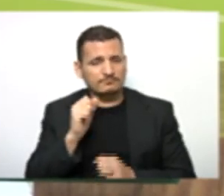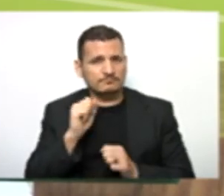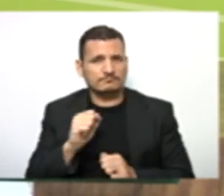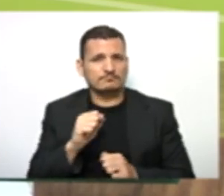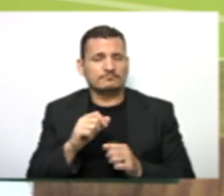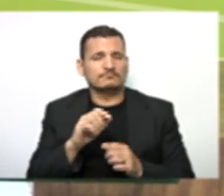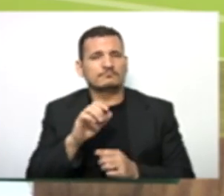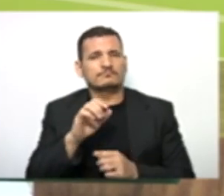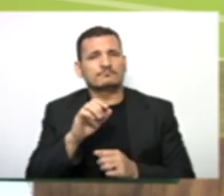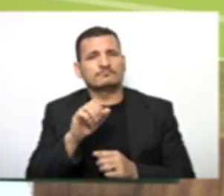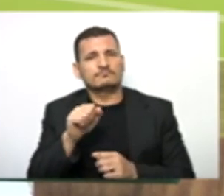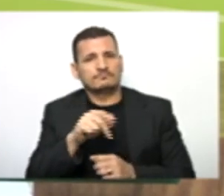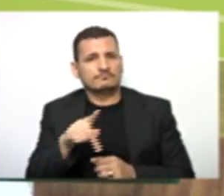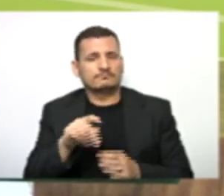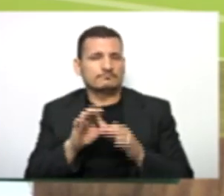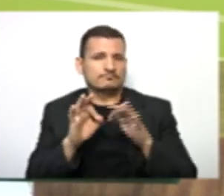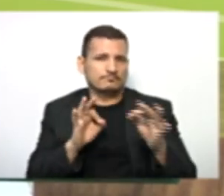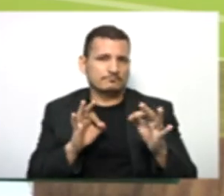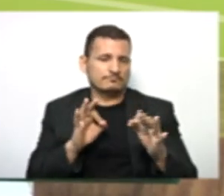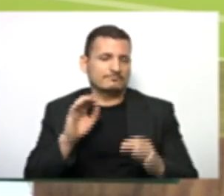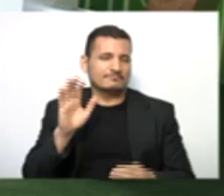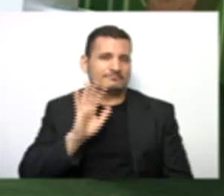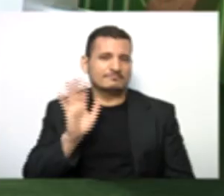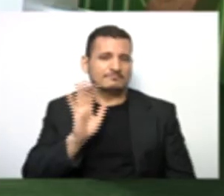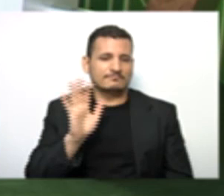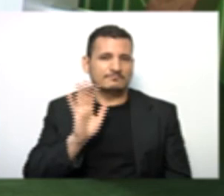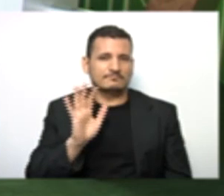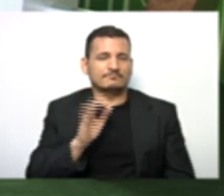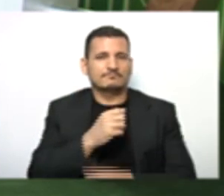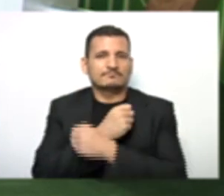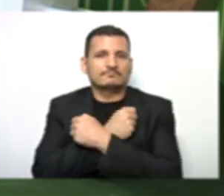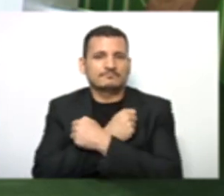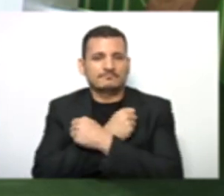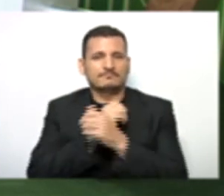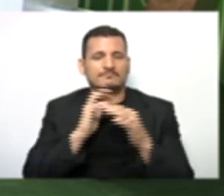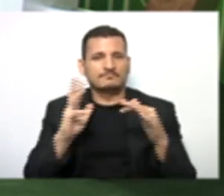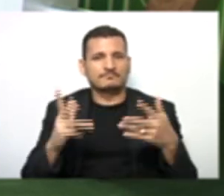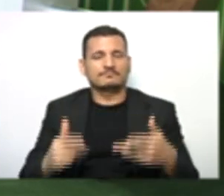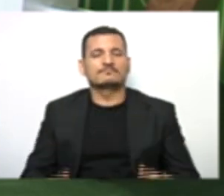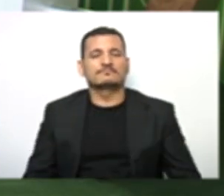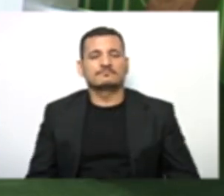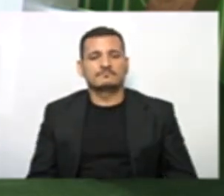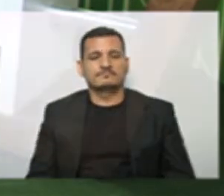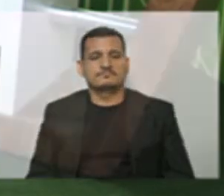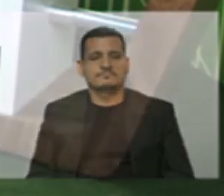com tutores de vocês. Até a próxima quarta, gente. Um abraço a todos. Tchau.